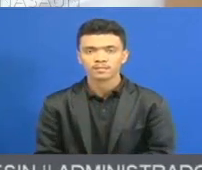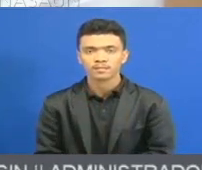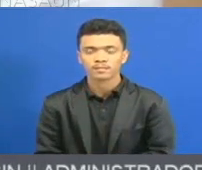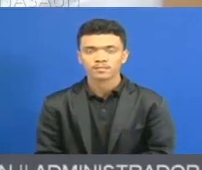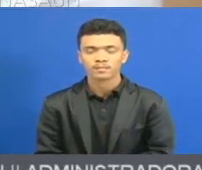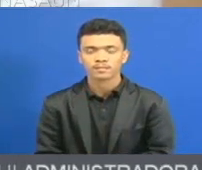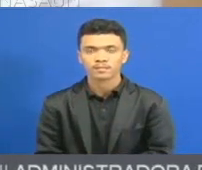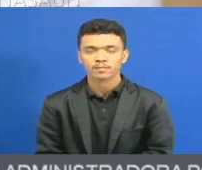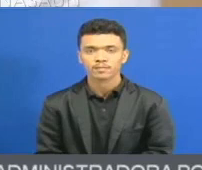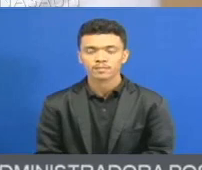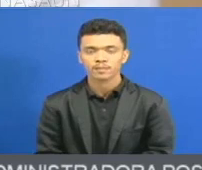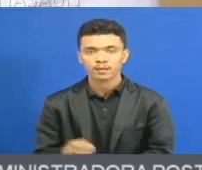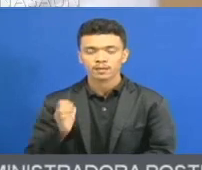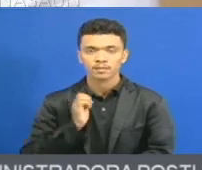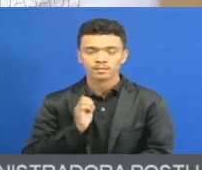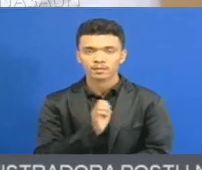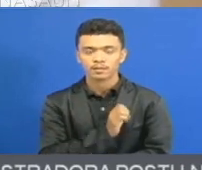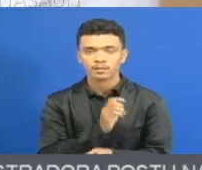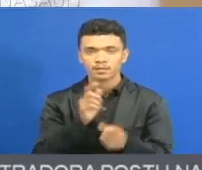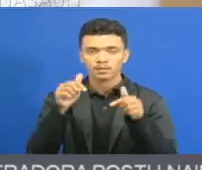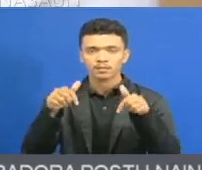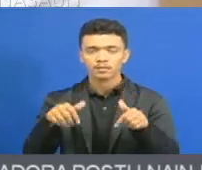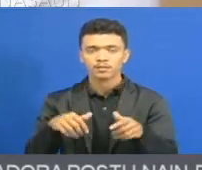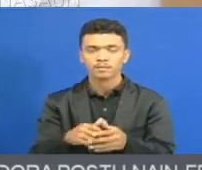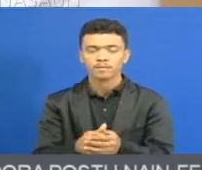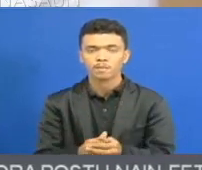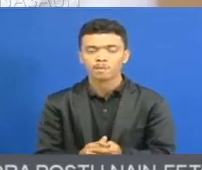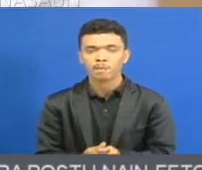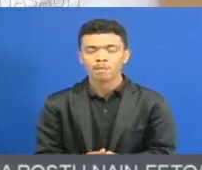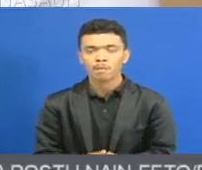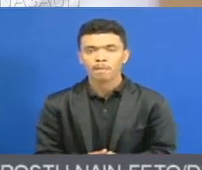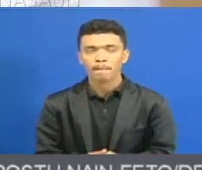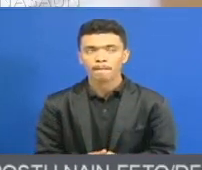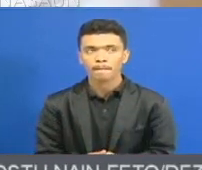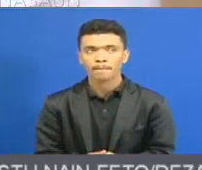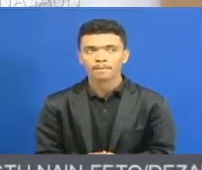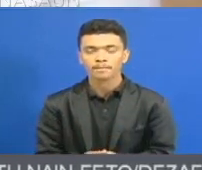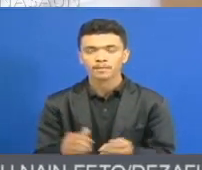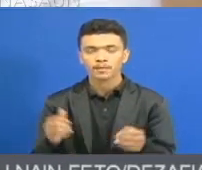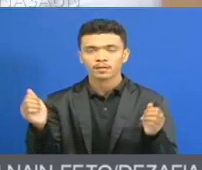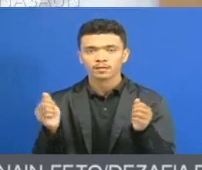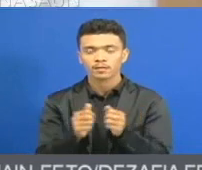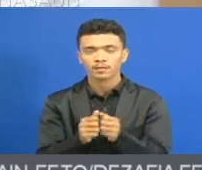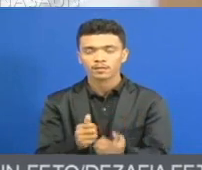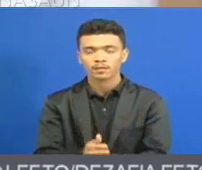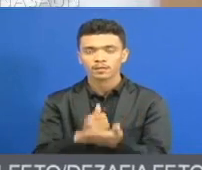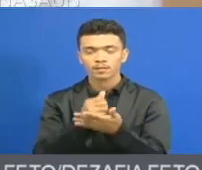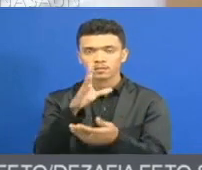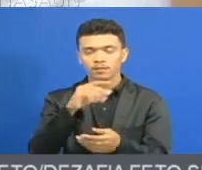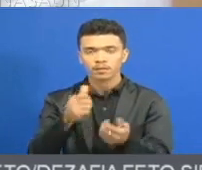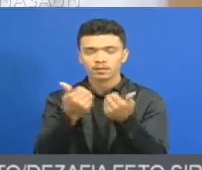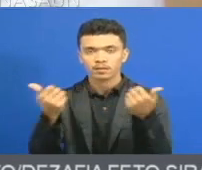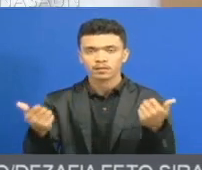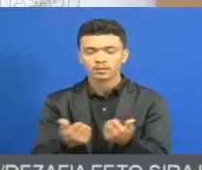embaixador ou embaixada ou mesmo com o apoio de Lula da Austrália, né? Além do AZES, assim, um bom indivíduo, se não há dentro,